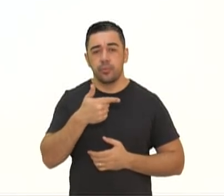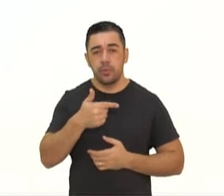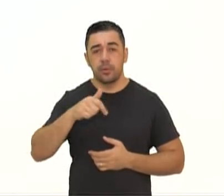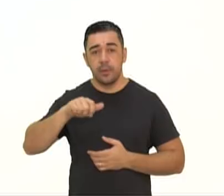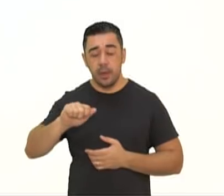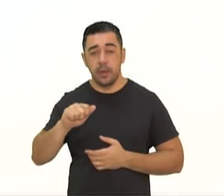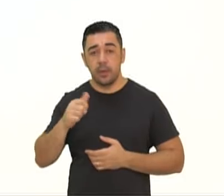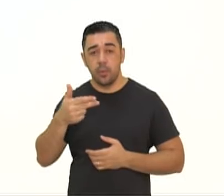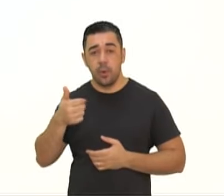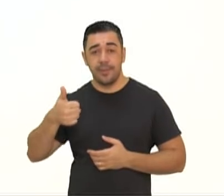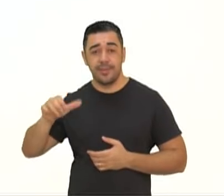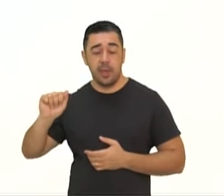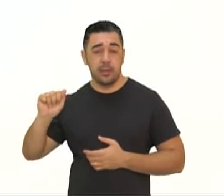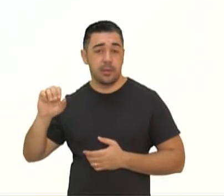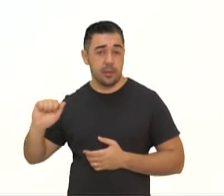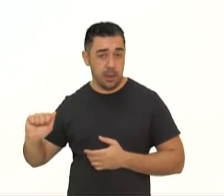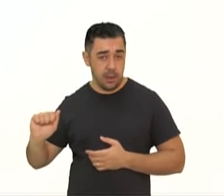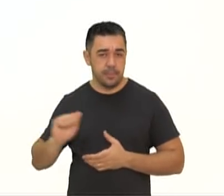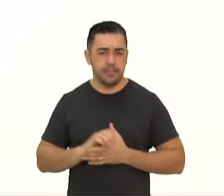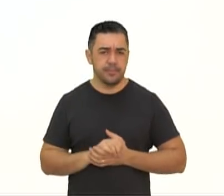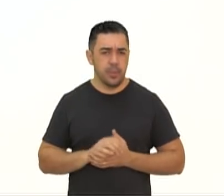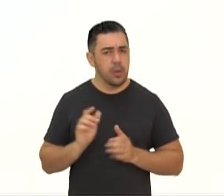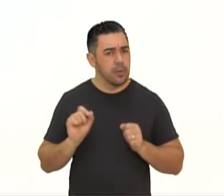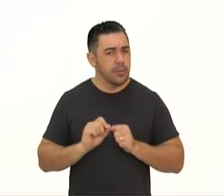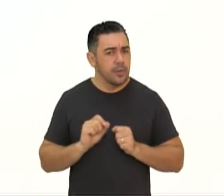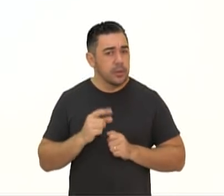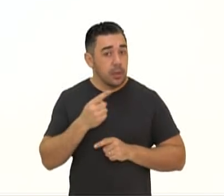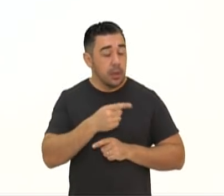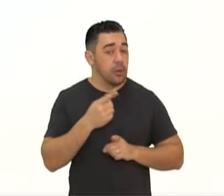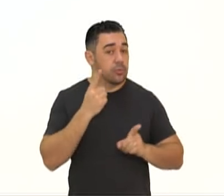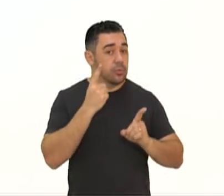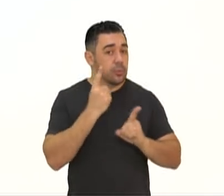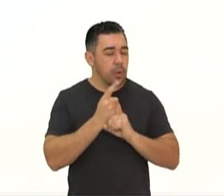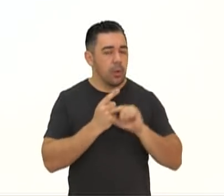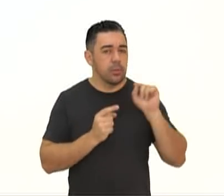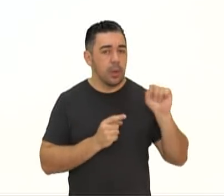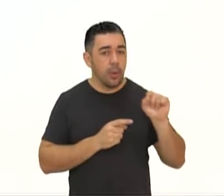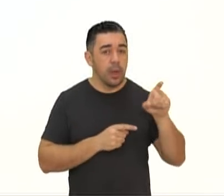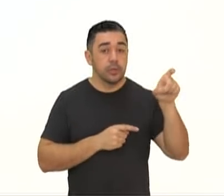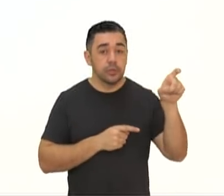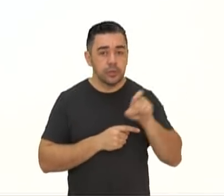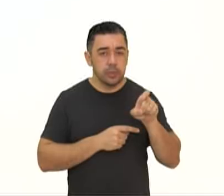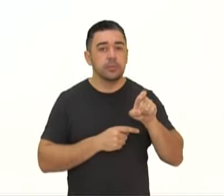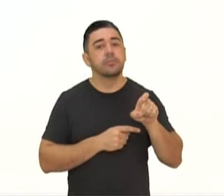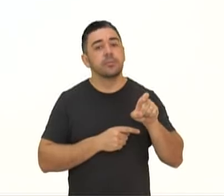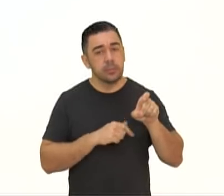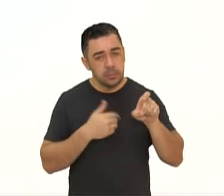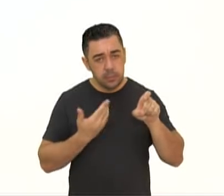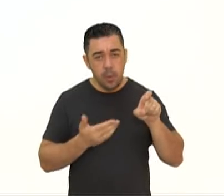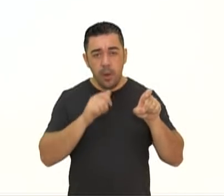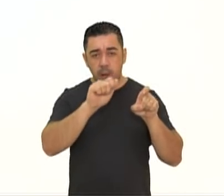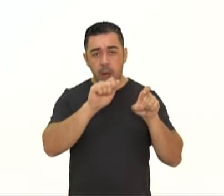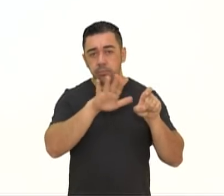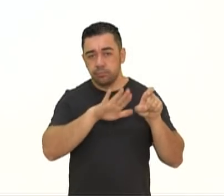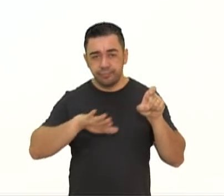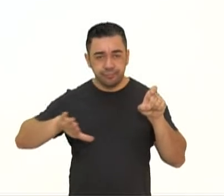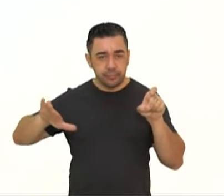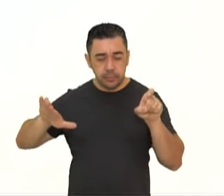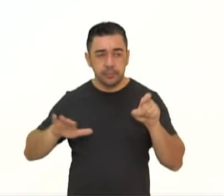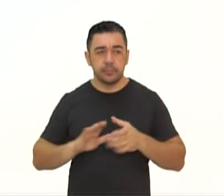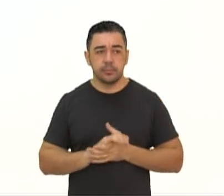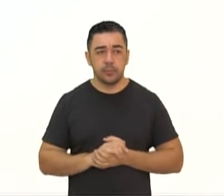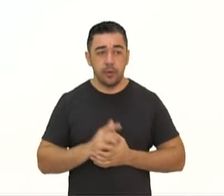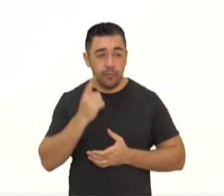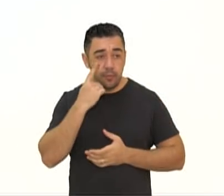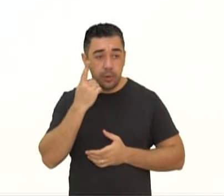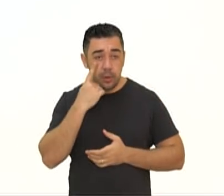10a. Eu quero resolver a equação na variável x. Então, o a vai para o outro lado junto com os números, certo? Então,